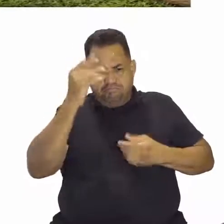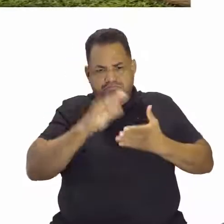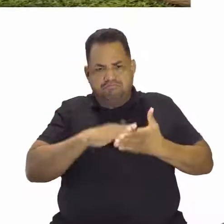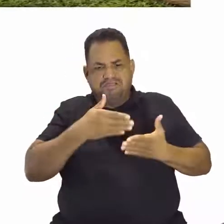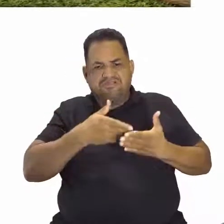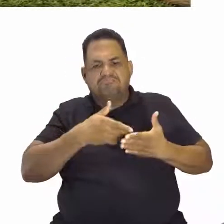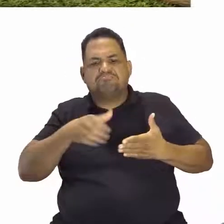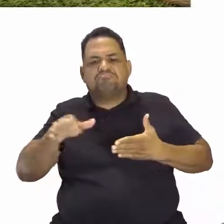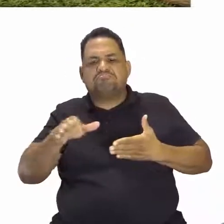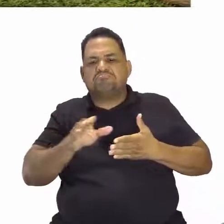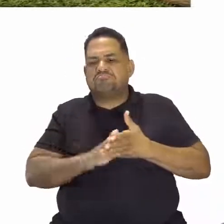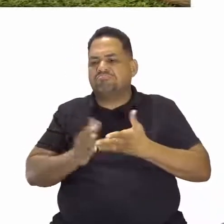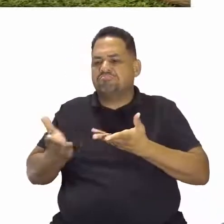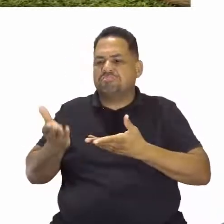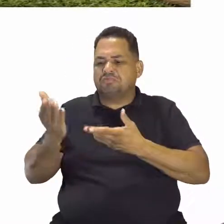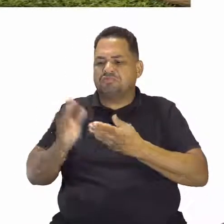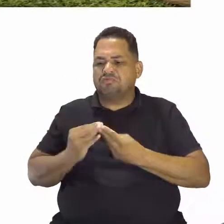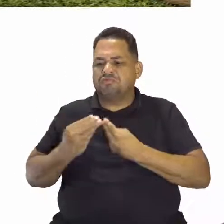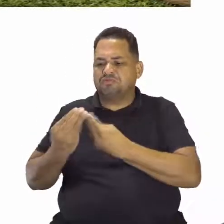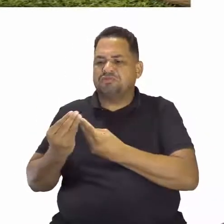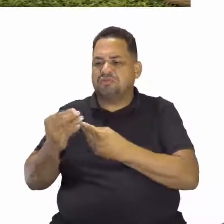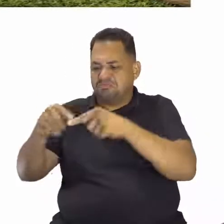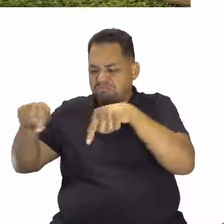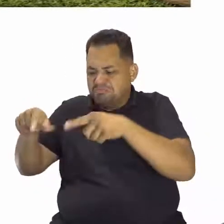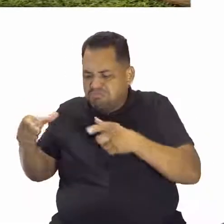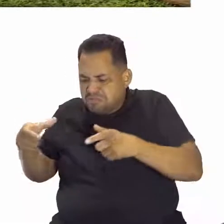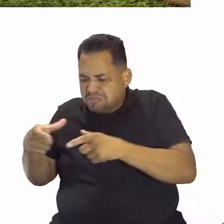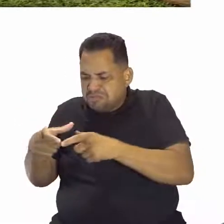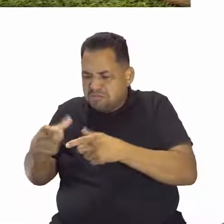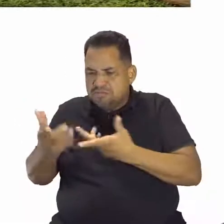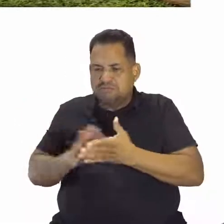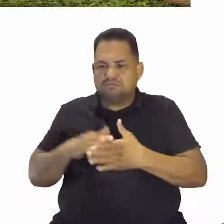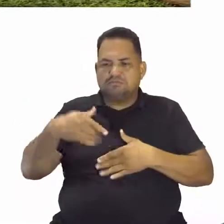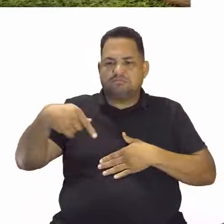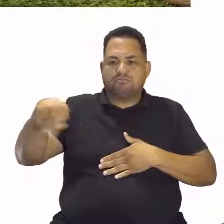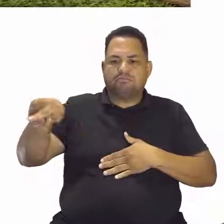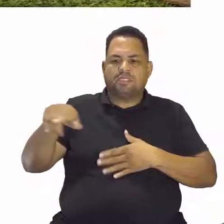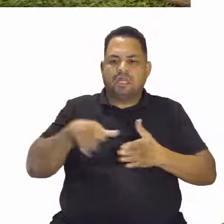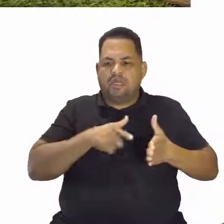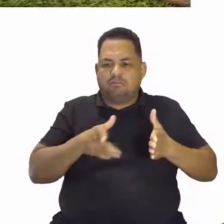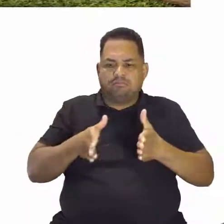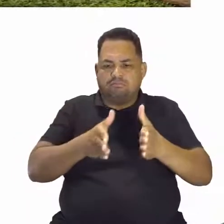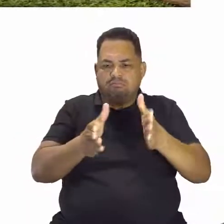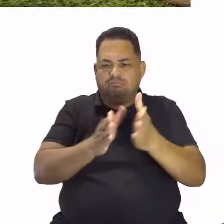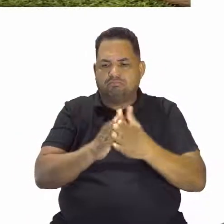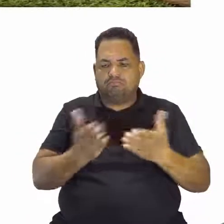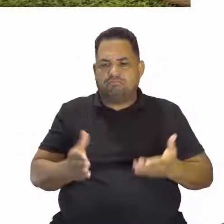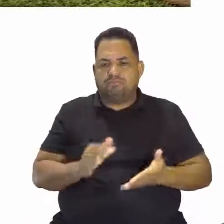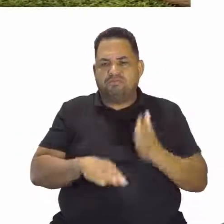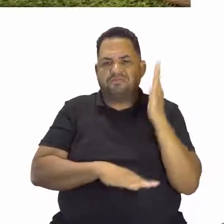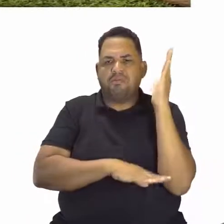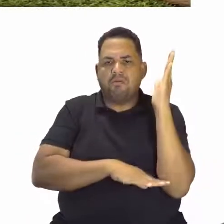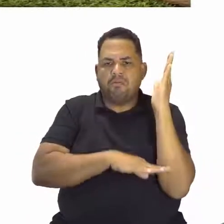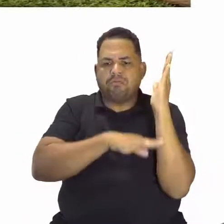um quintal ali para tu, sai do teu rio, deixa esse rio aí que ele vai ser inundado.